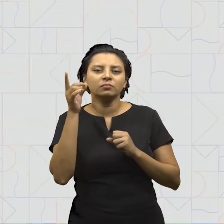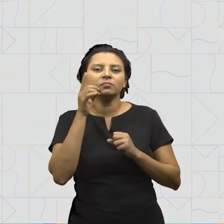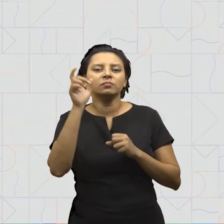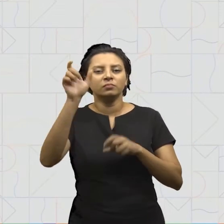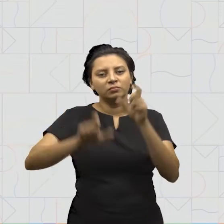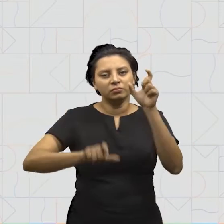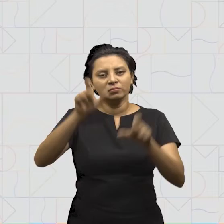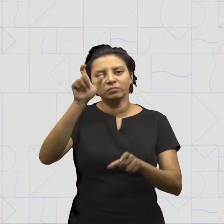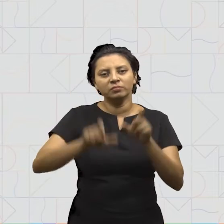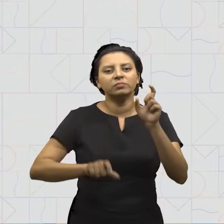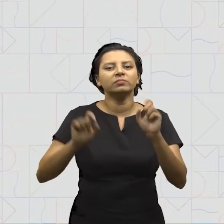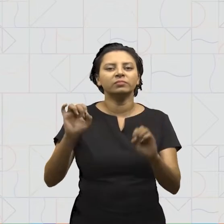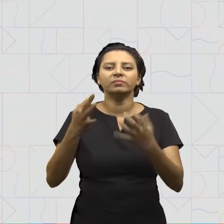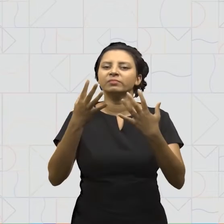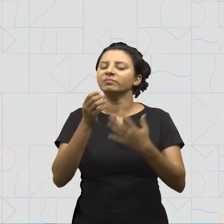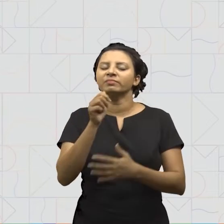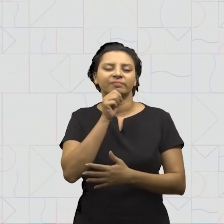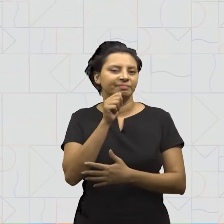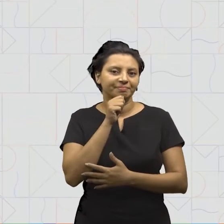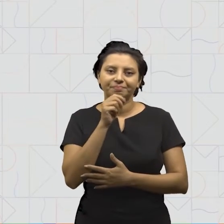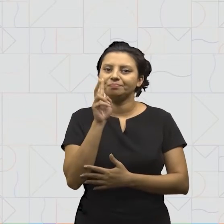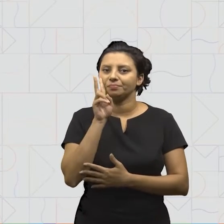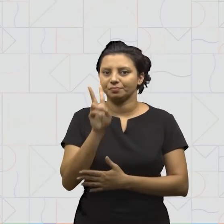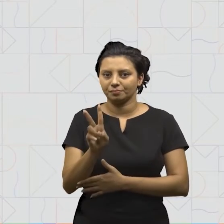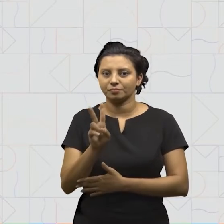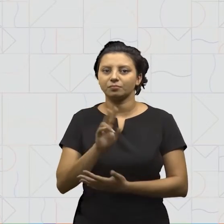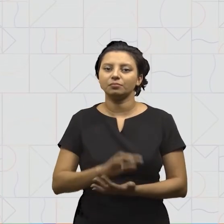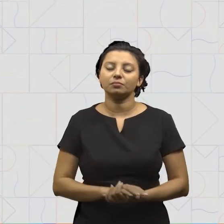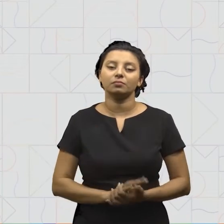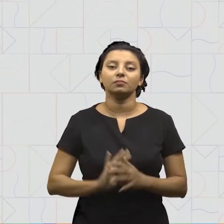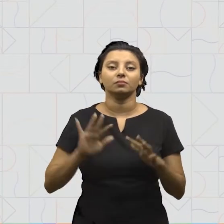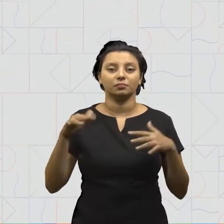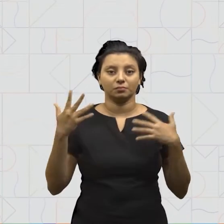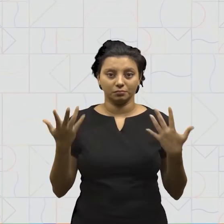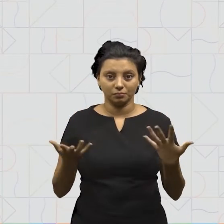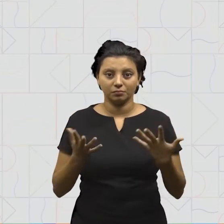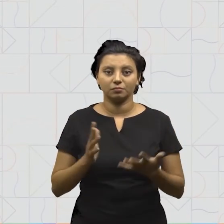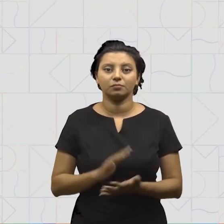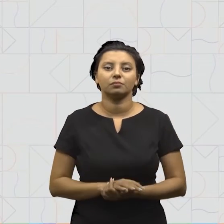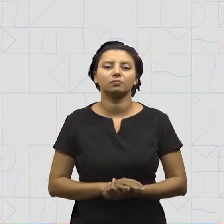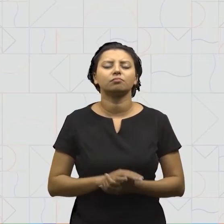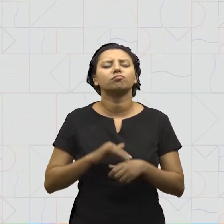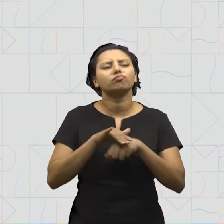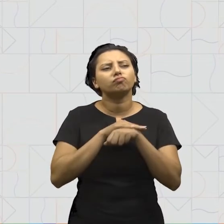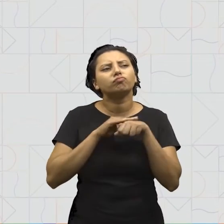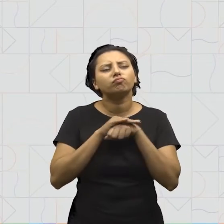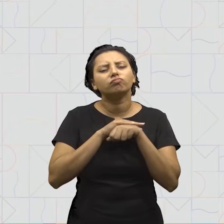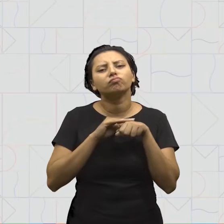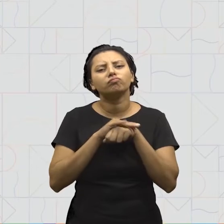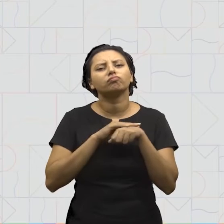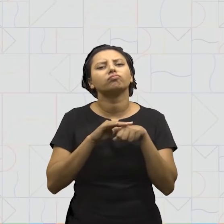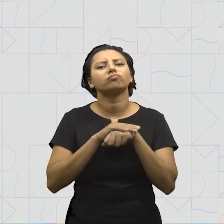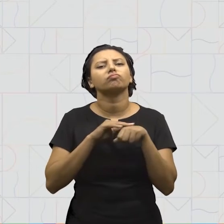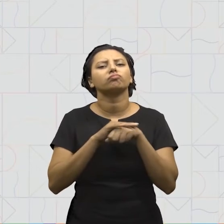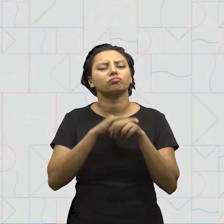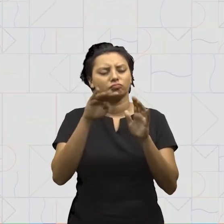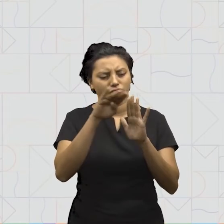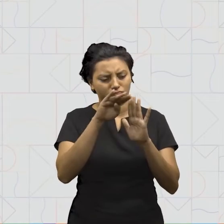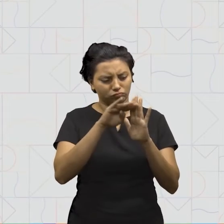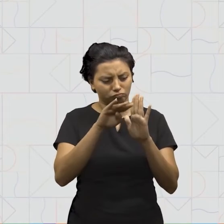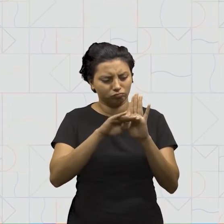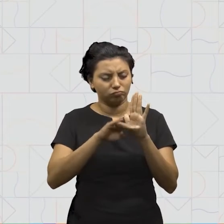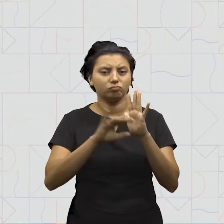artistas que ainda não tínhamos visto. Então, conversamos e listamos